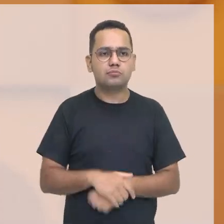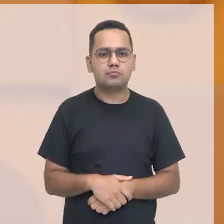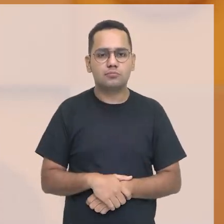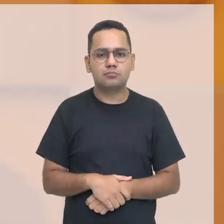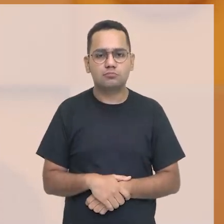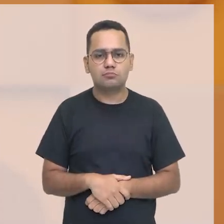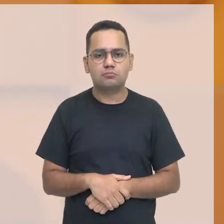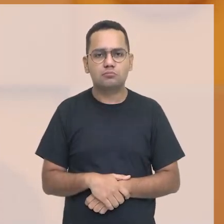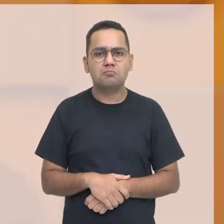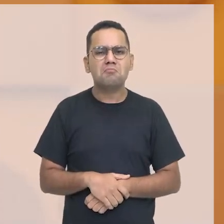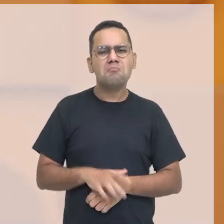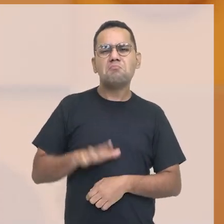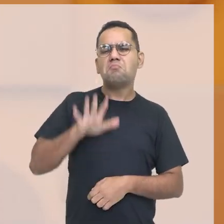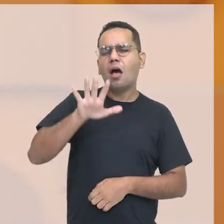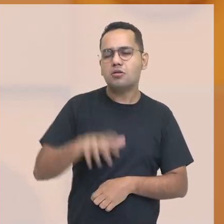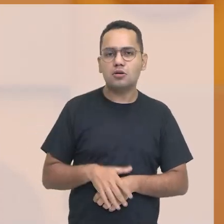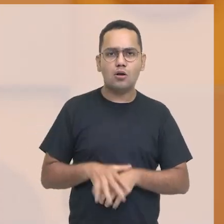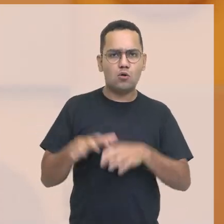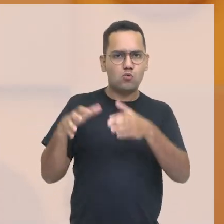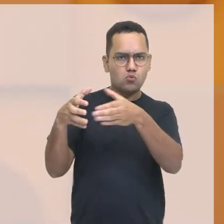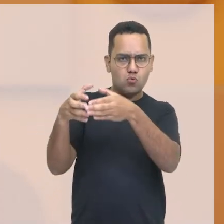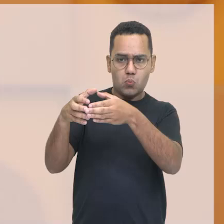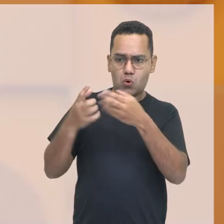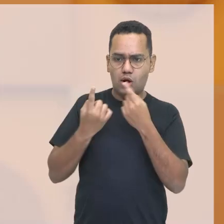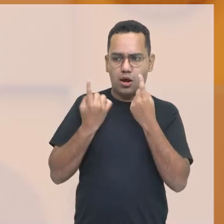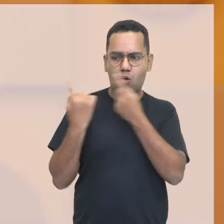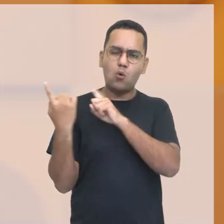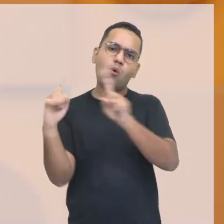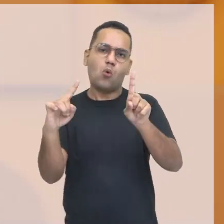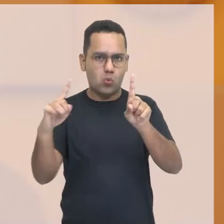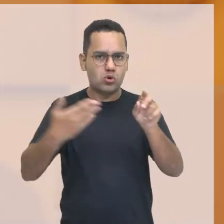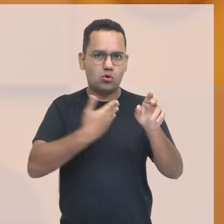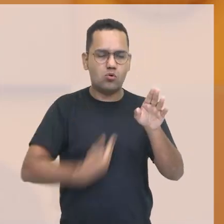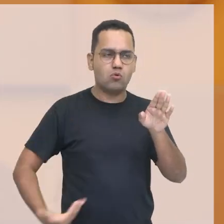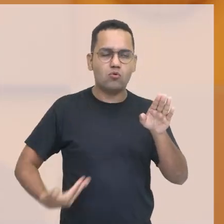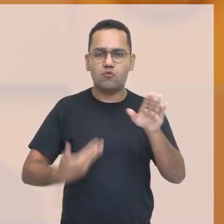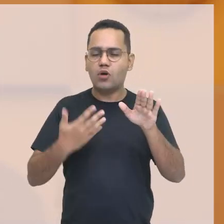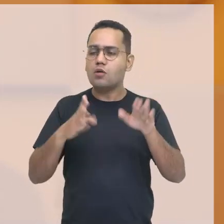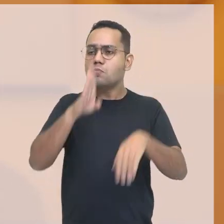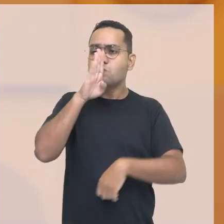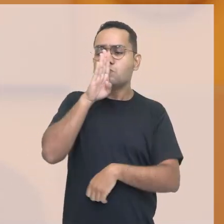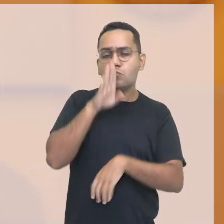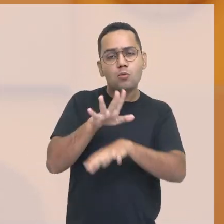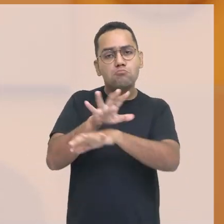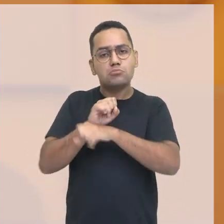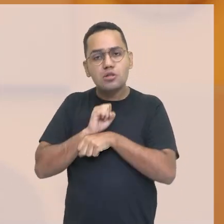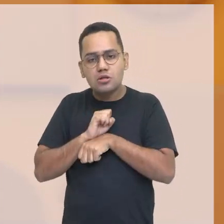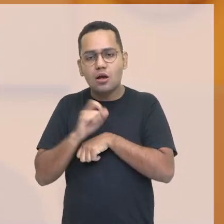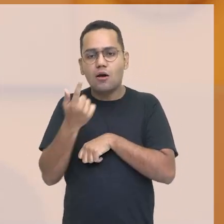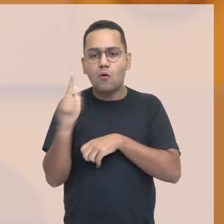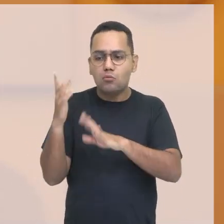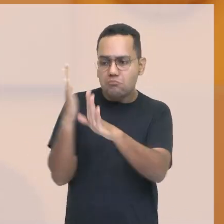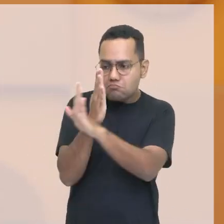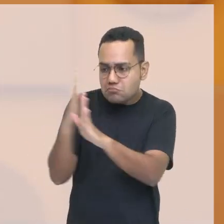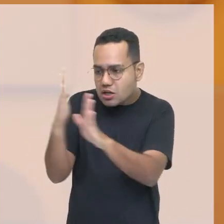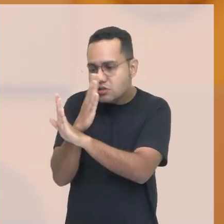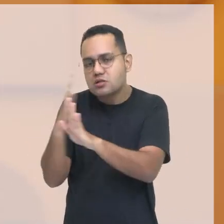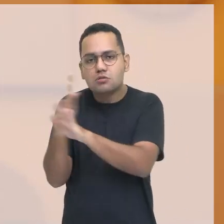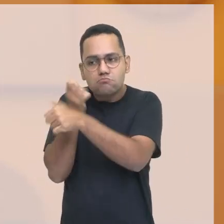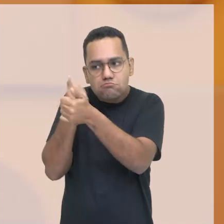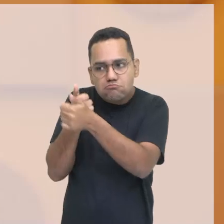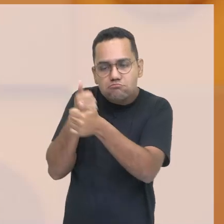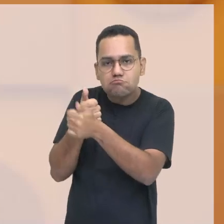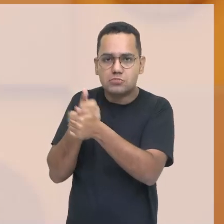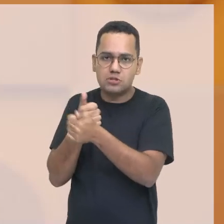eles reprimiam as oposições, eles silenciavam as minorias, eles perseguiam aqueles que pudessem estar à